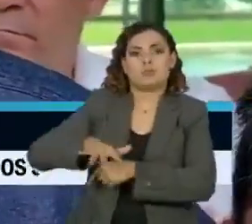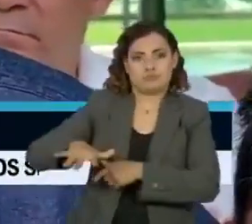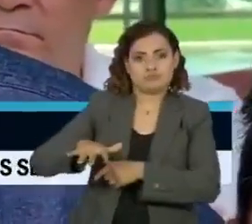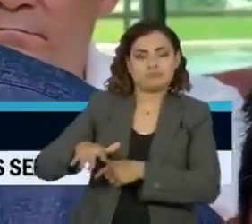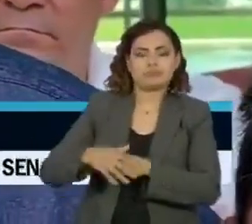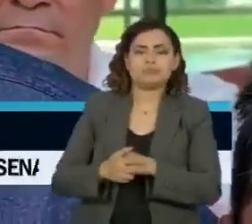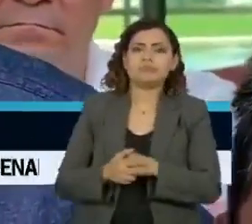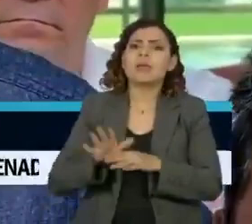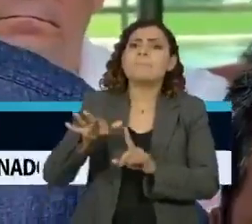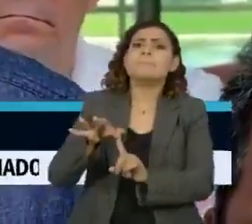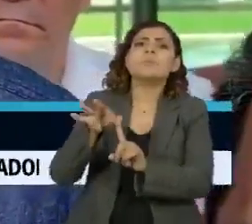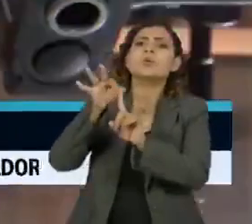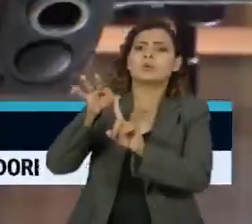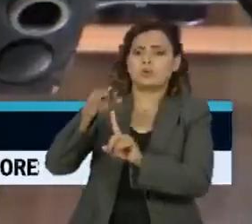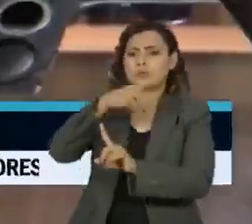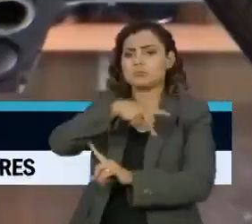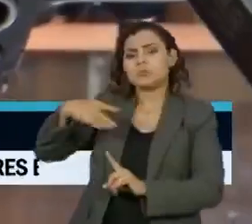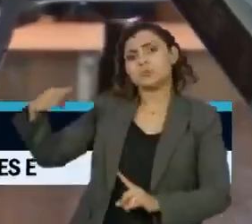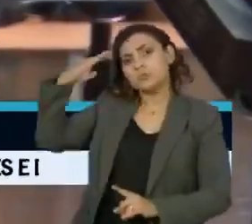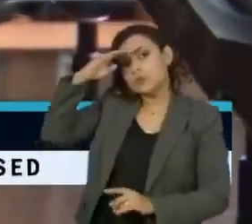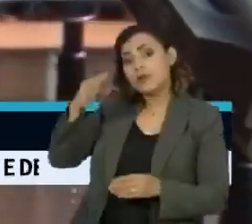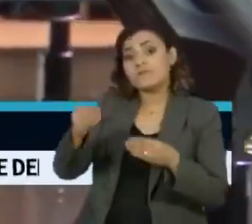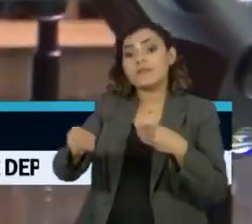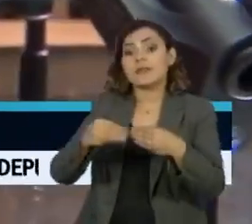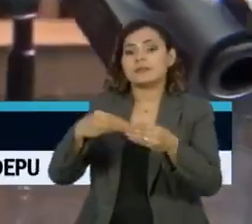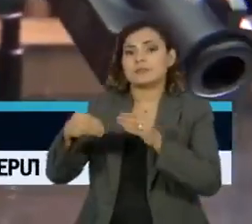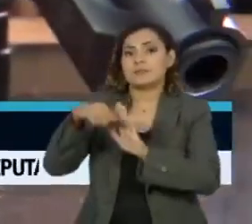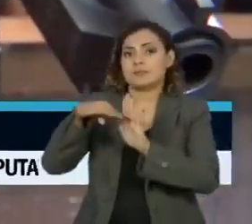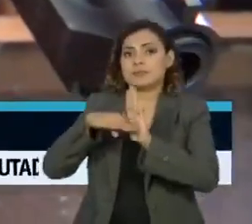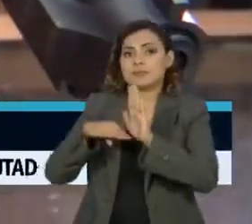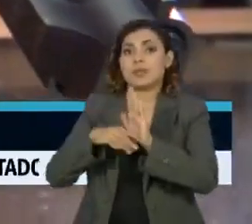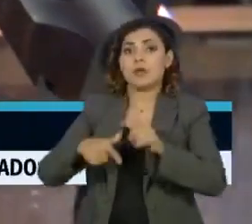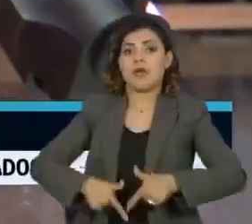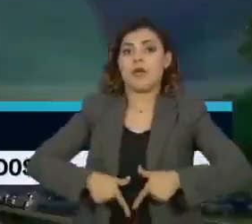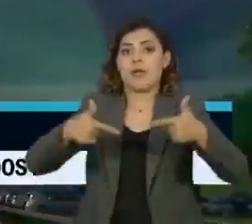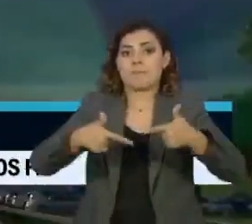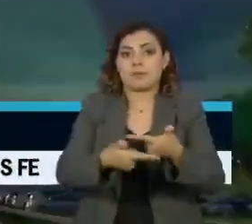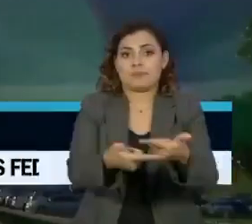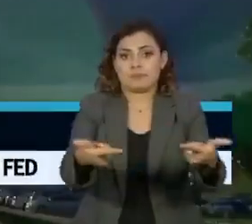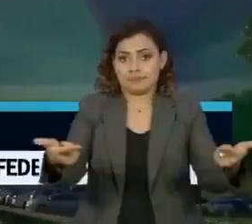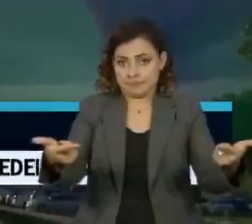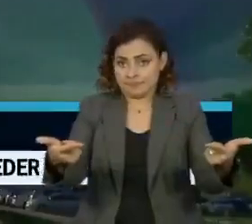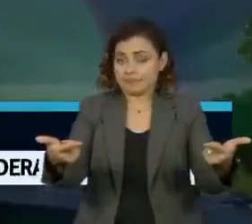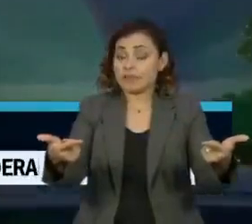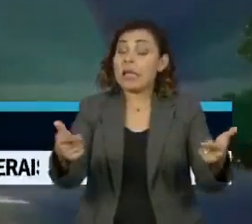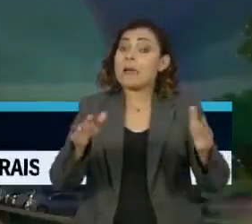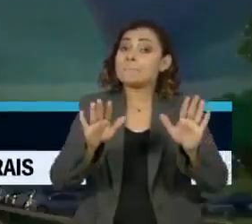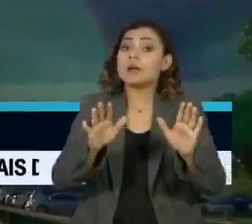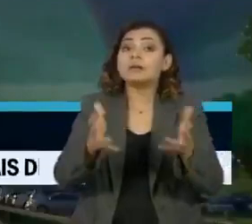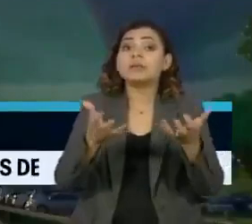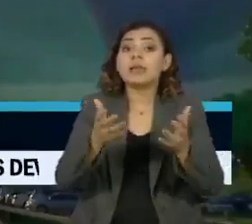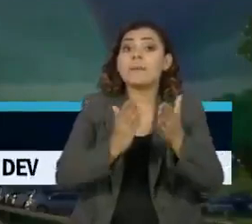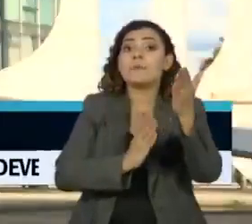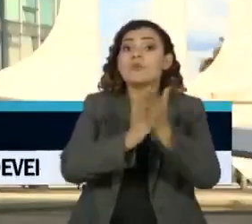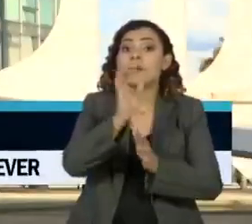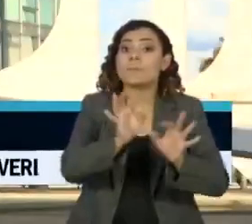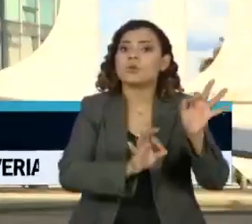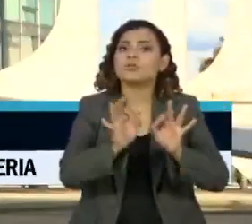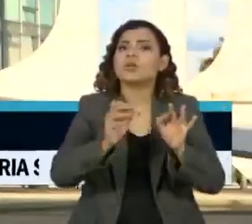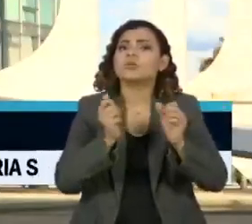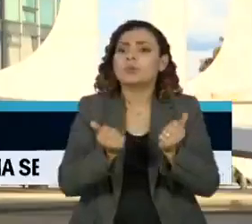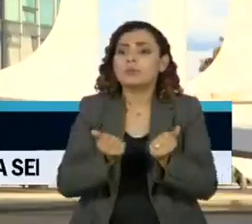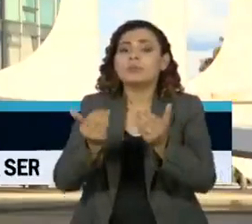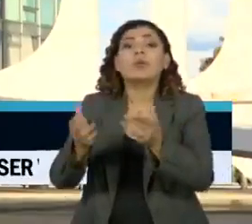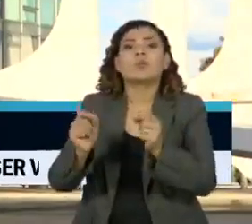uma das prioridades de bolsonaro é flexibilizar a posse e o porte de armas ele também espera aprovar o projeto que concede